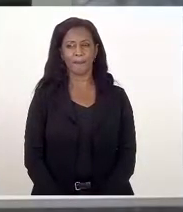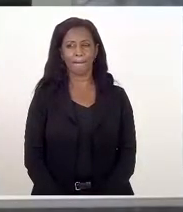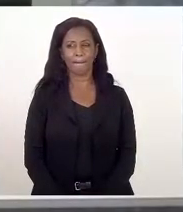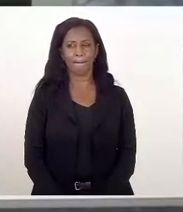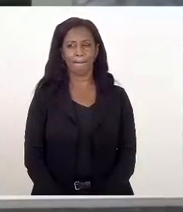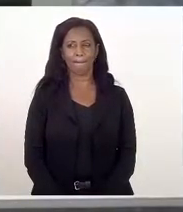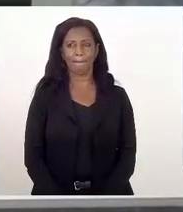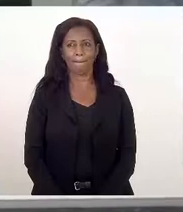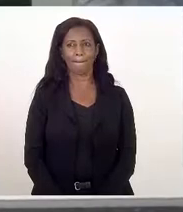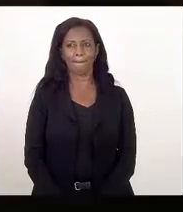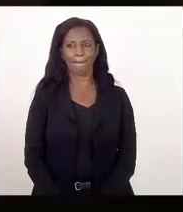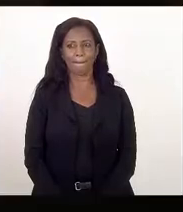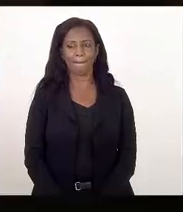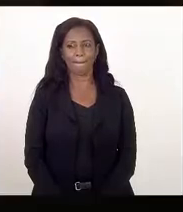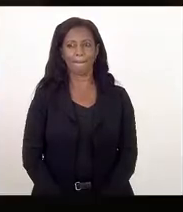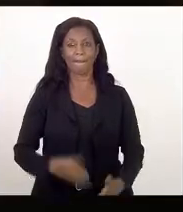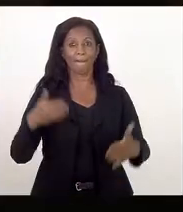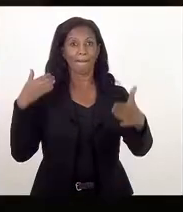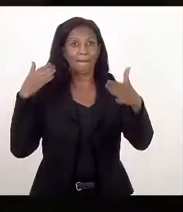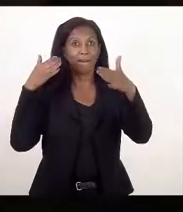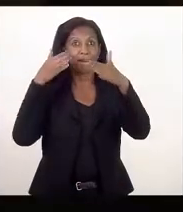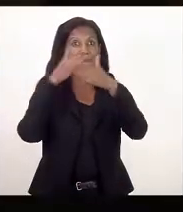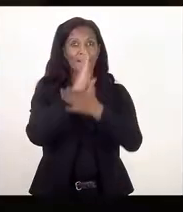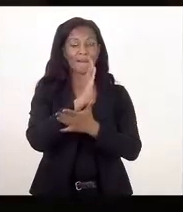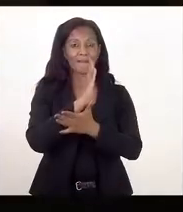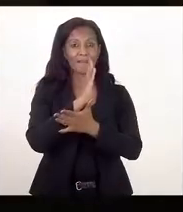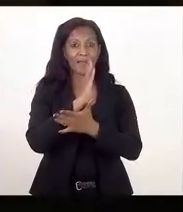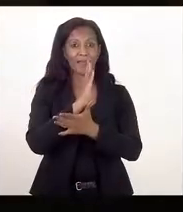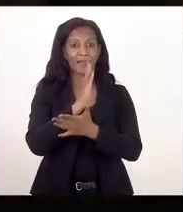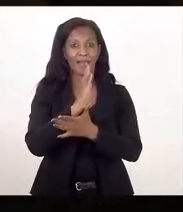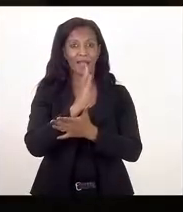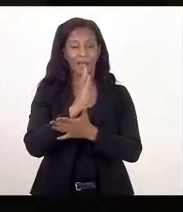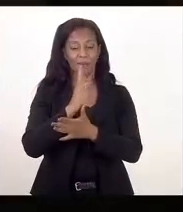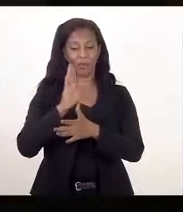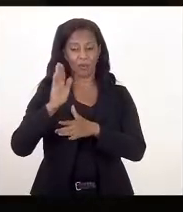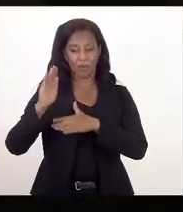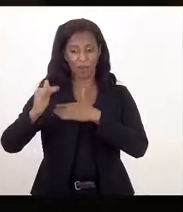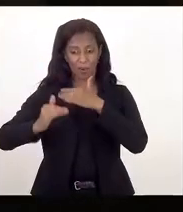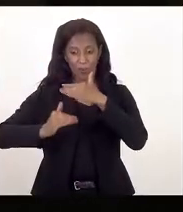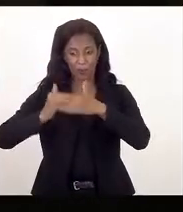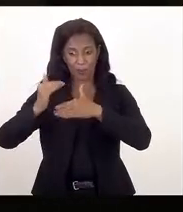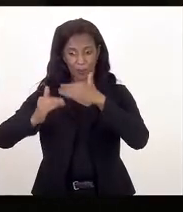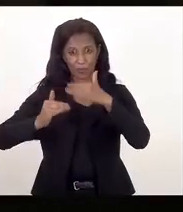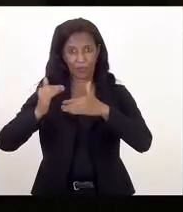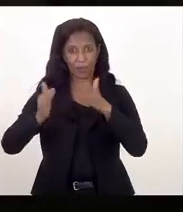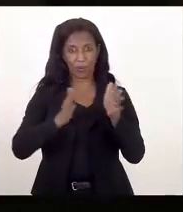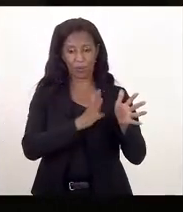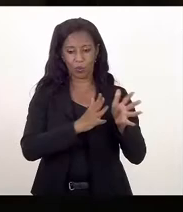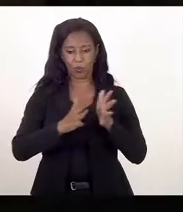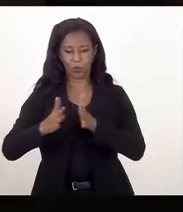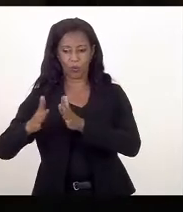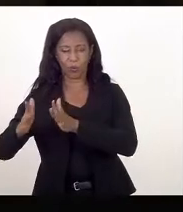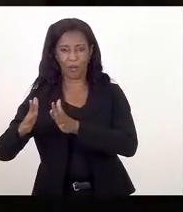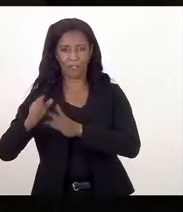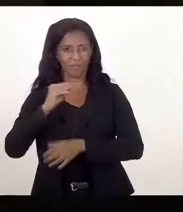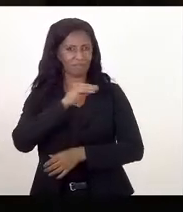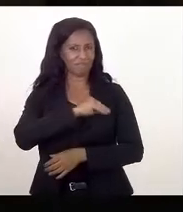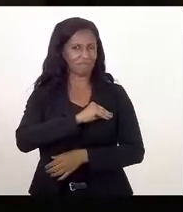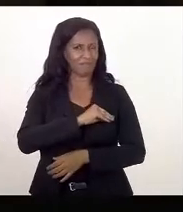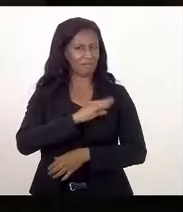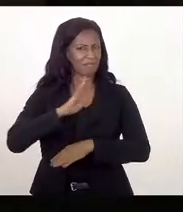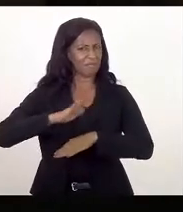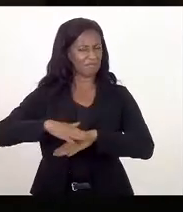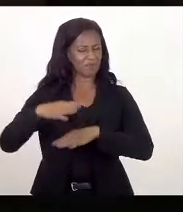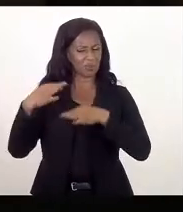Aprovar um plano de cargo, carreiras e salários é a coisa mais justa